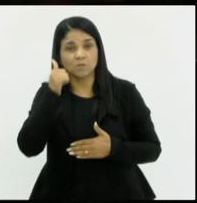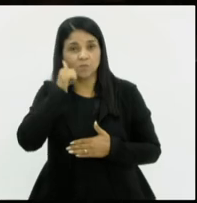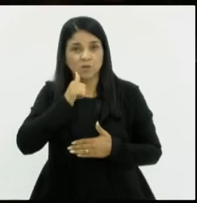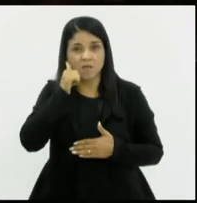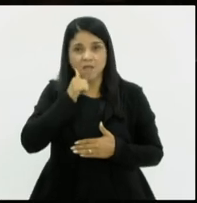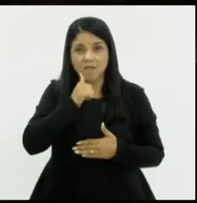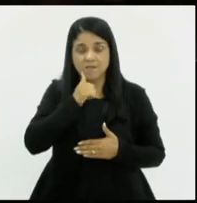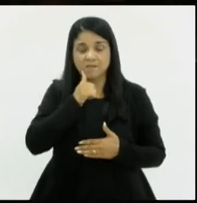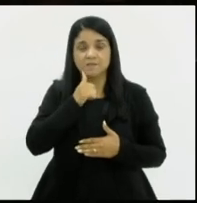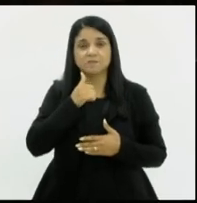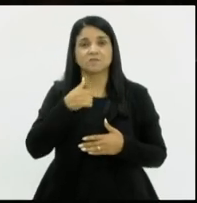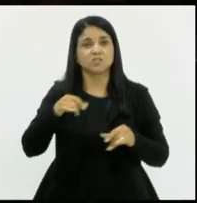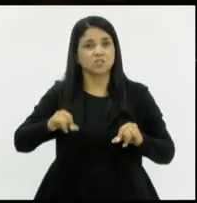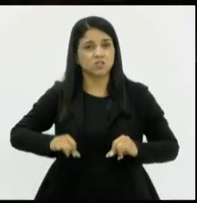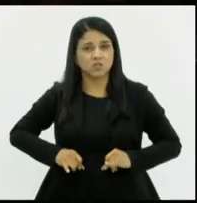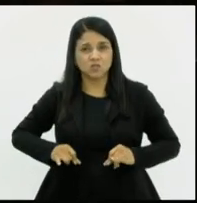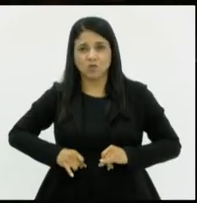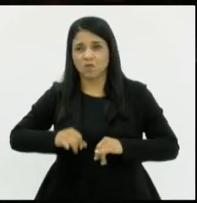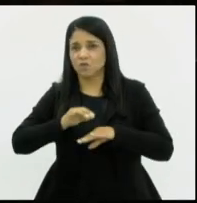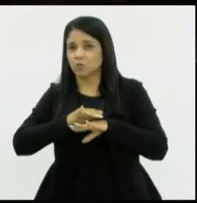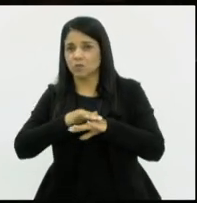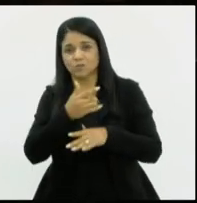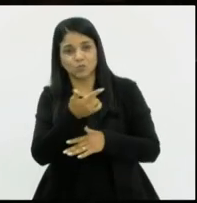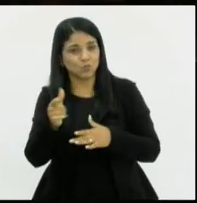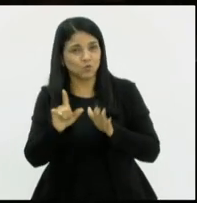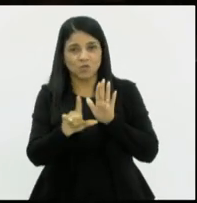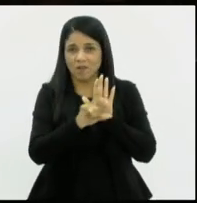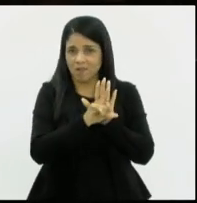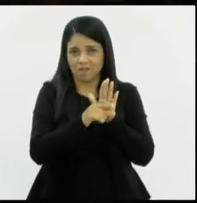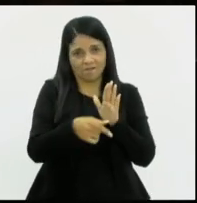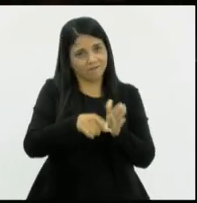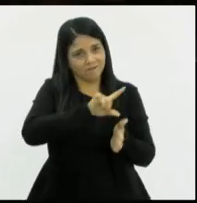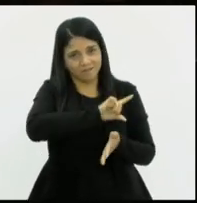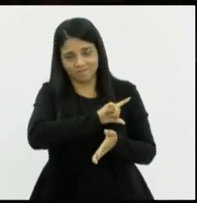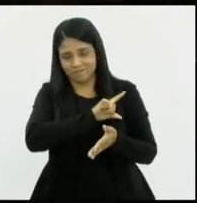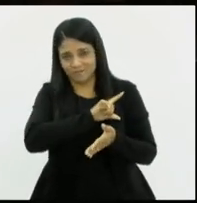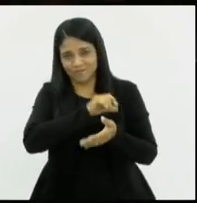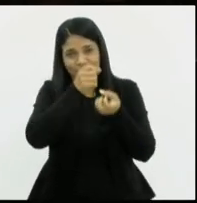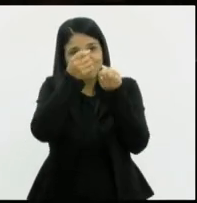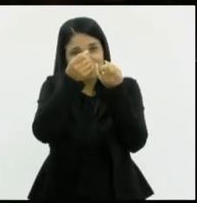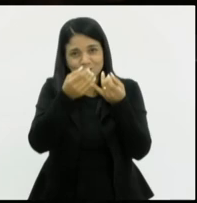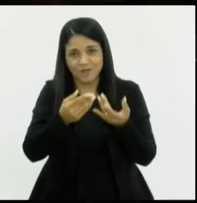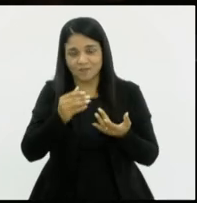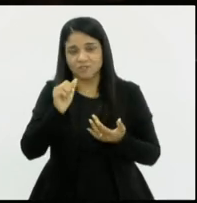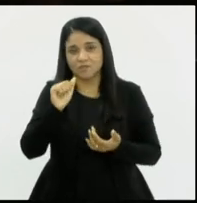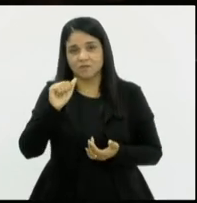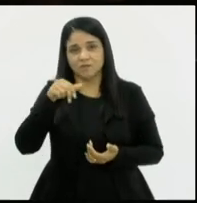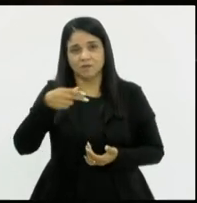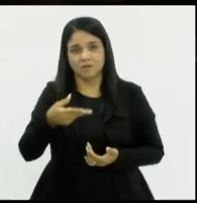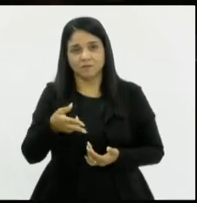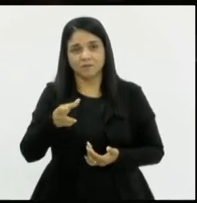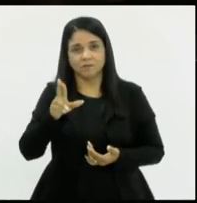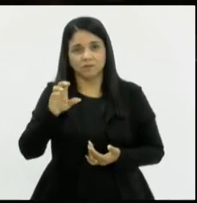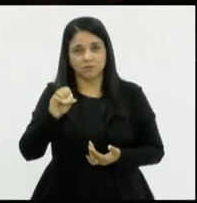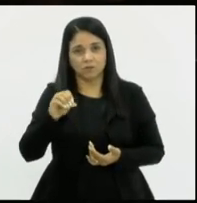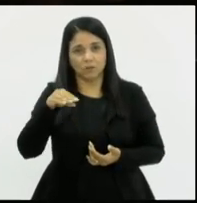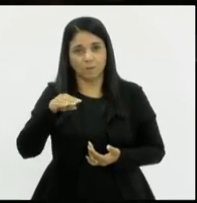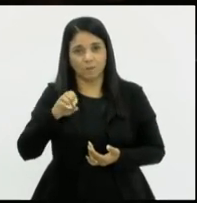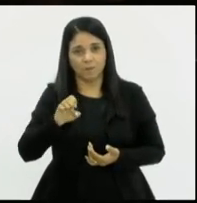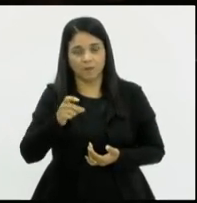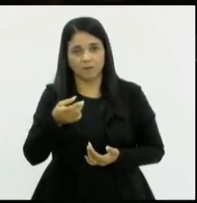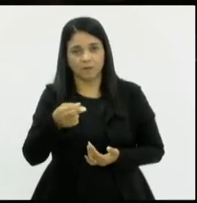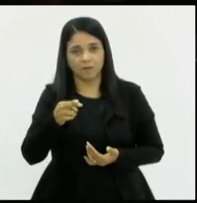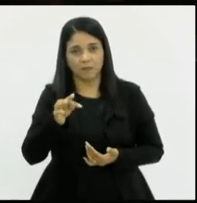nós não tínhamos uma lei para poder falar, né, e conscientizar as pessoas